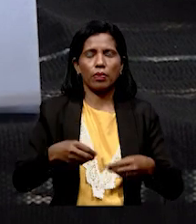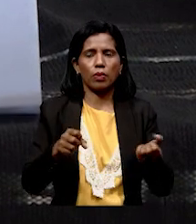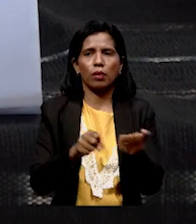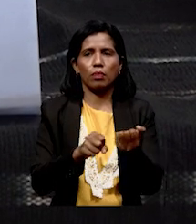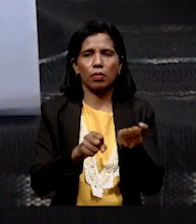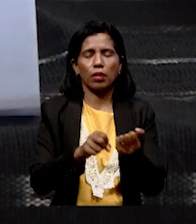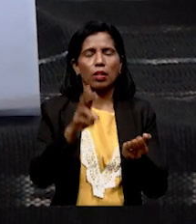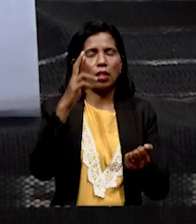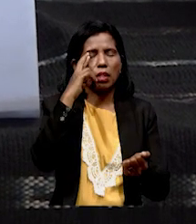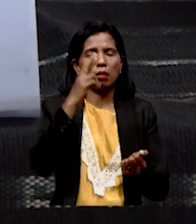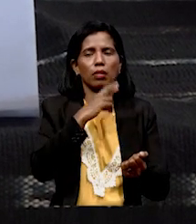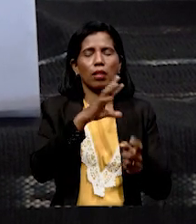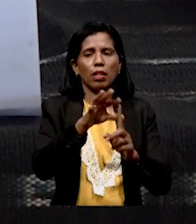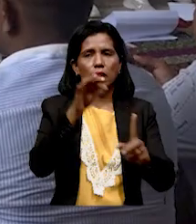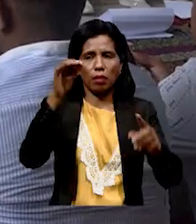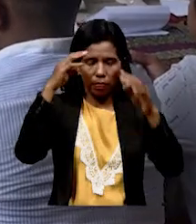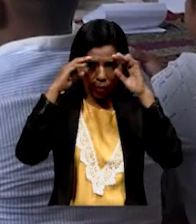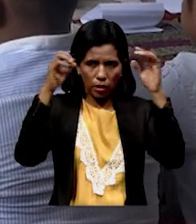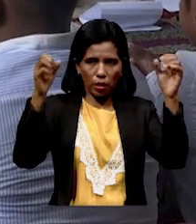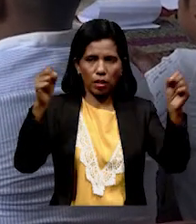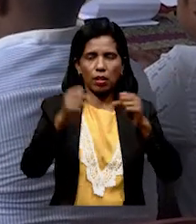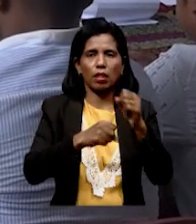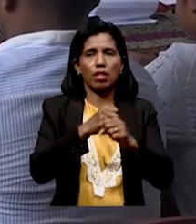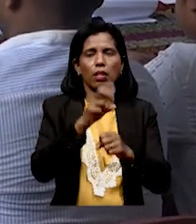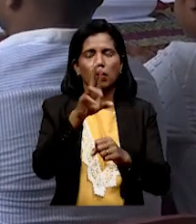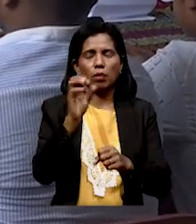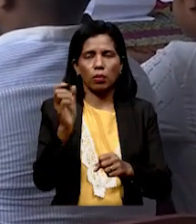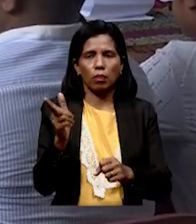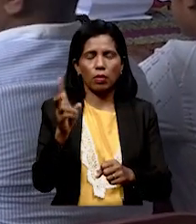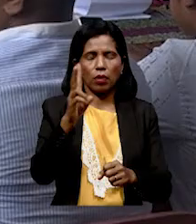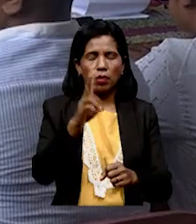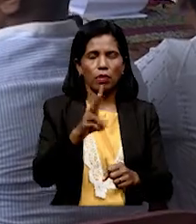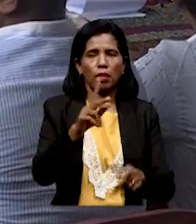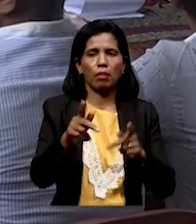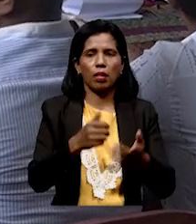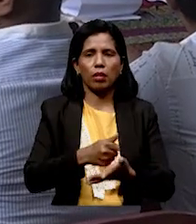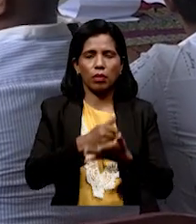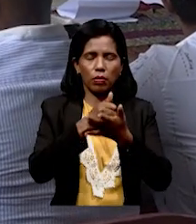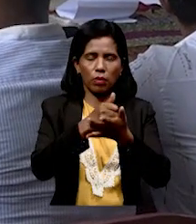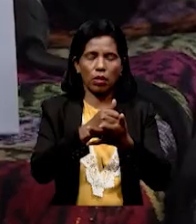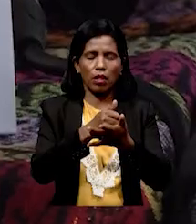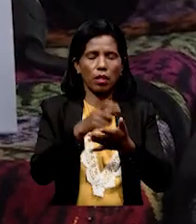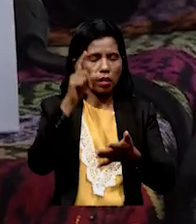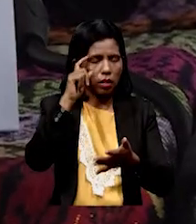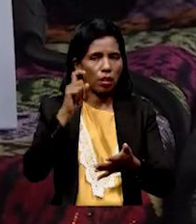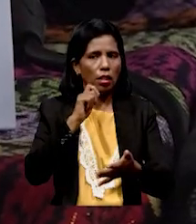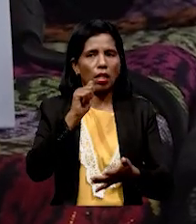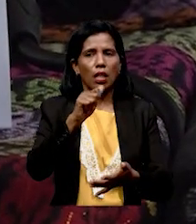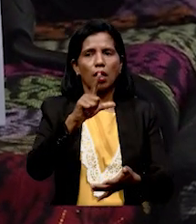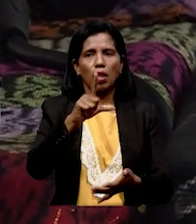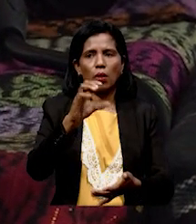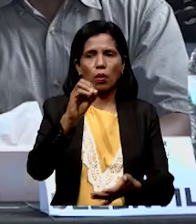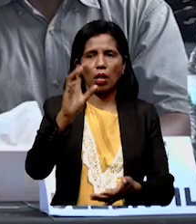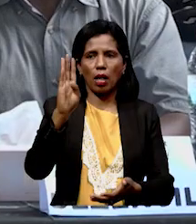Horta iha elesan presidenti tinang ringroron resin rua makanesan ai leba oan apoio Xanana Guzmán ka aluap sis